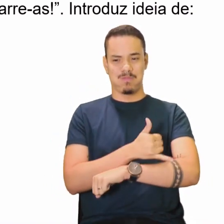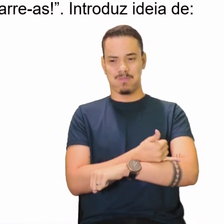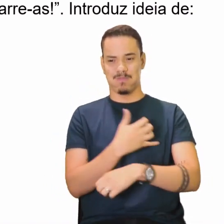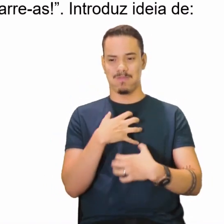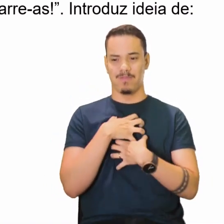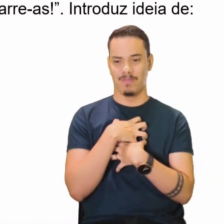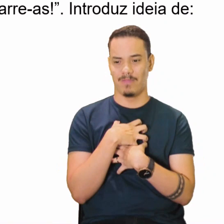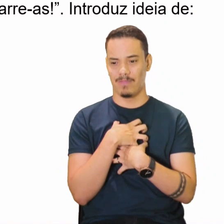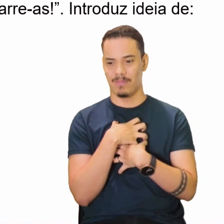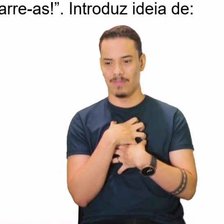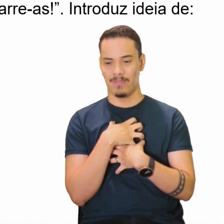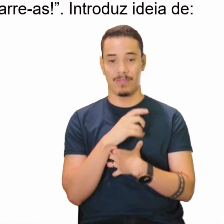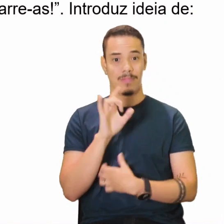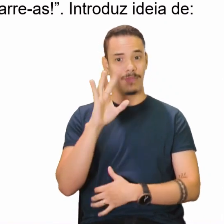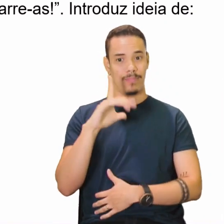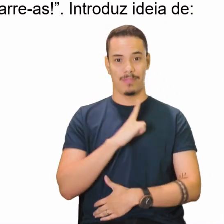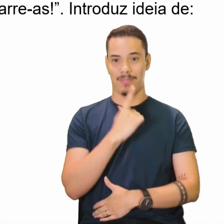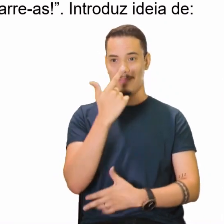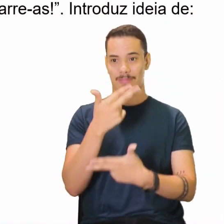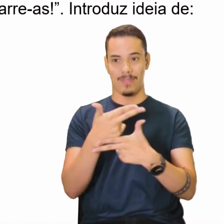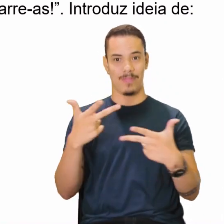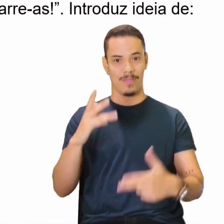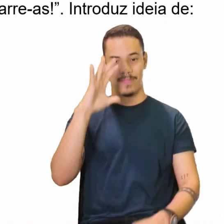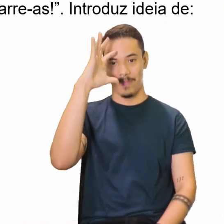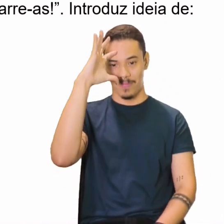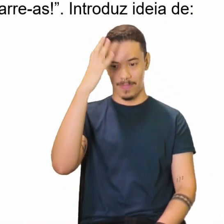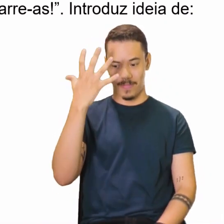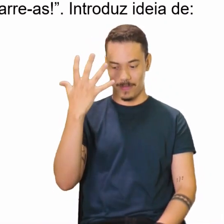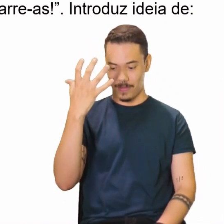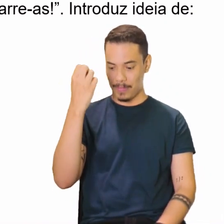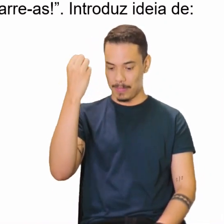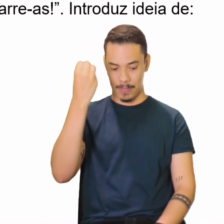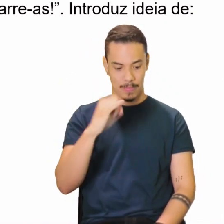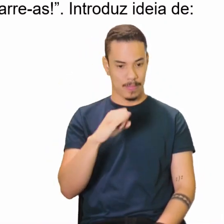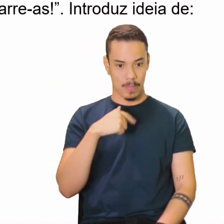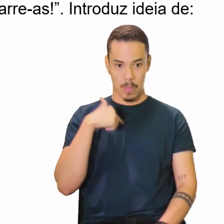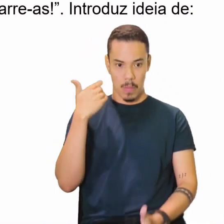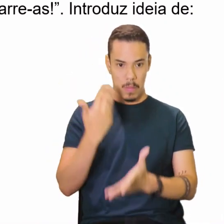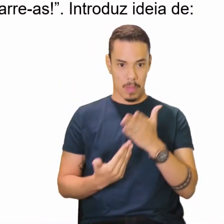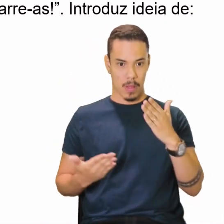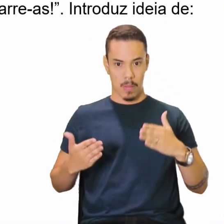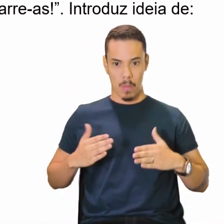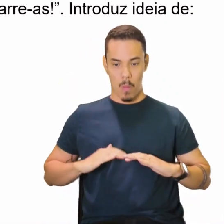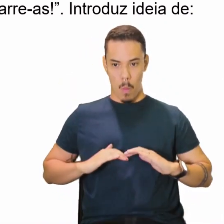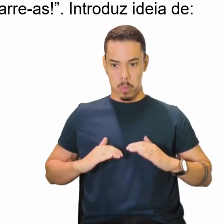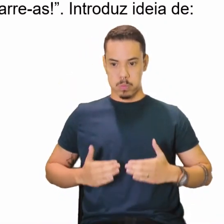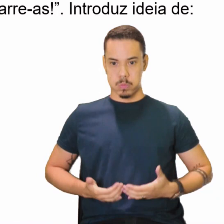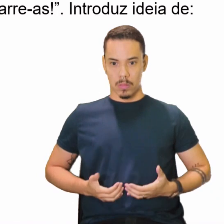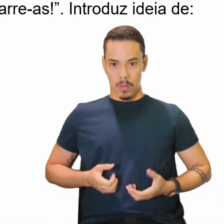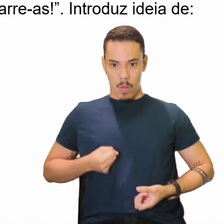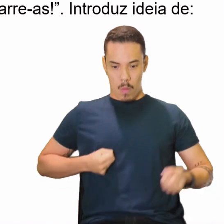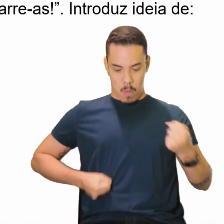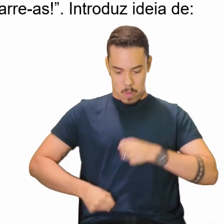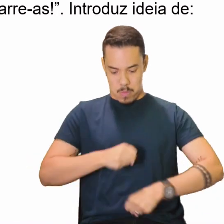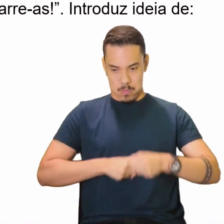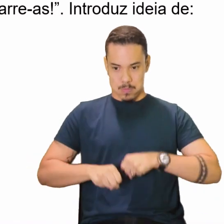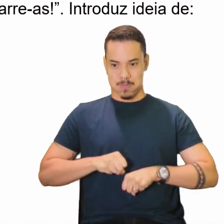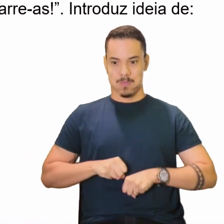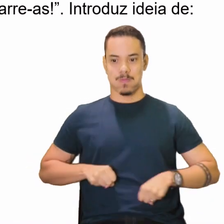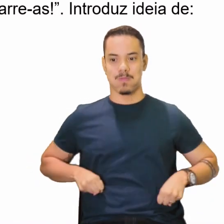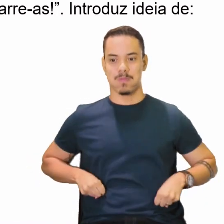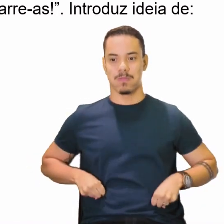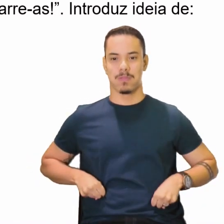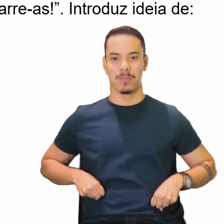Só há uma coisa a fazer. Se não pode perder as banhas, amarre-a, meu